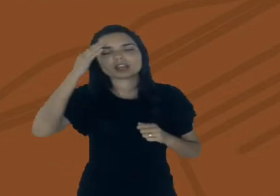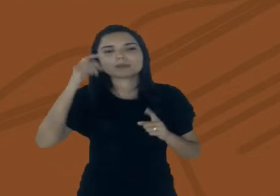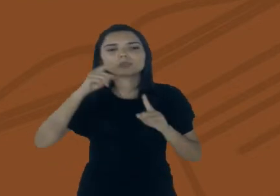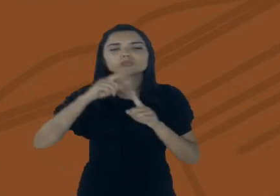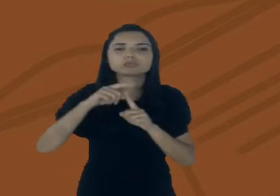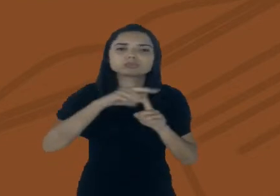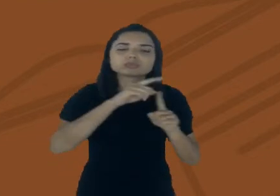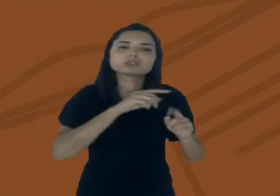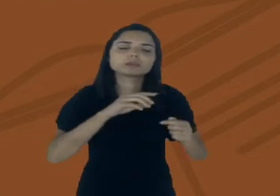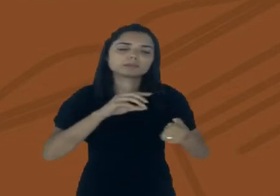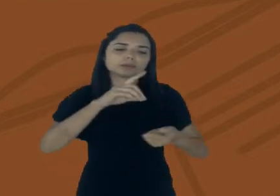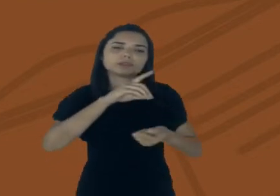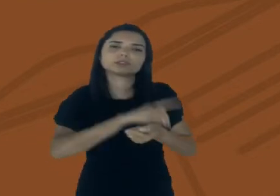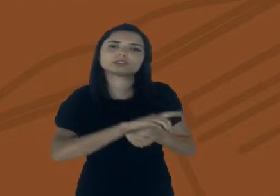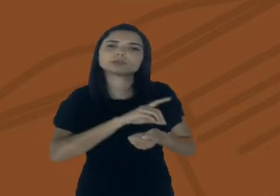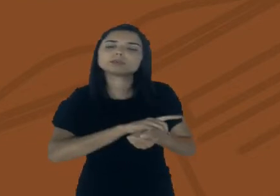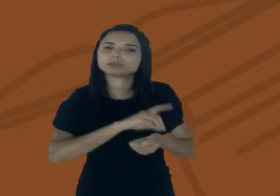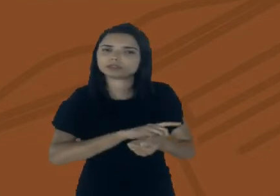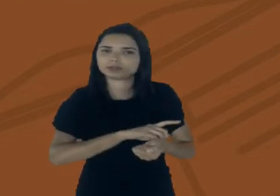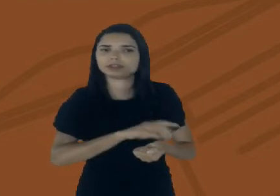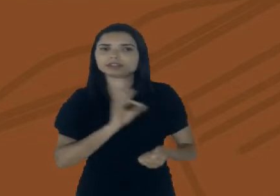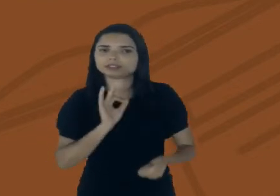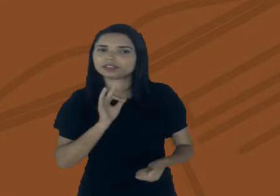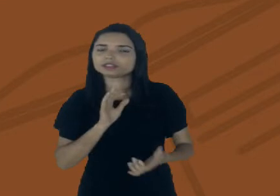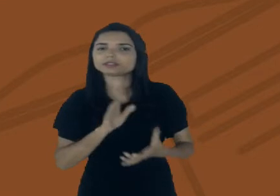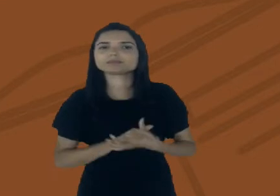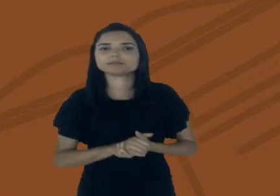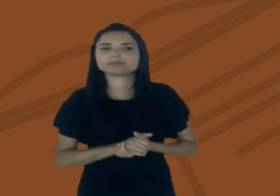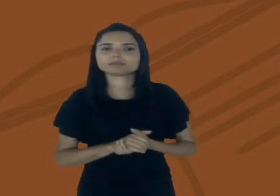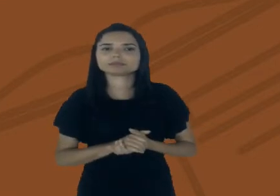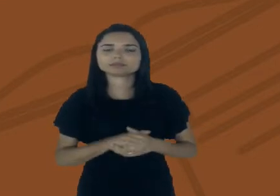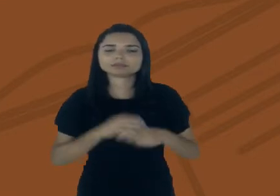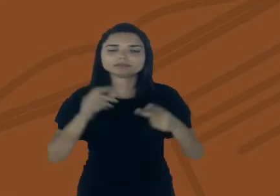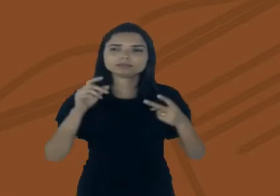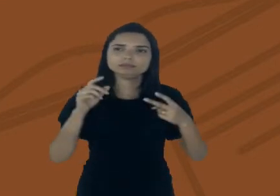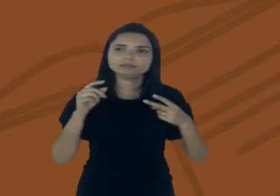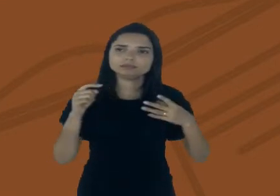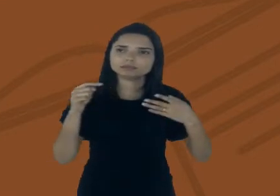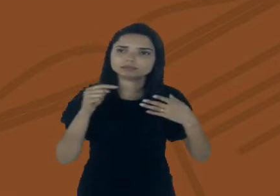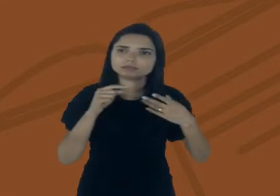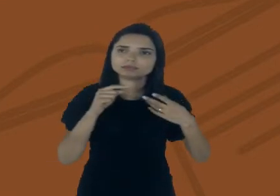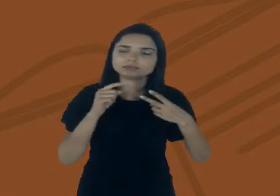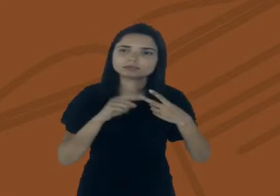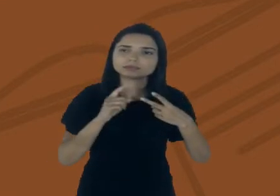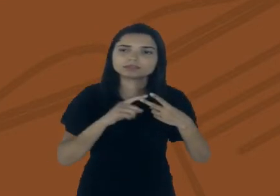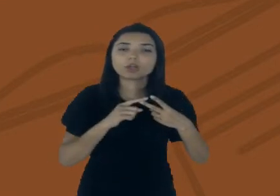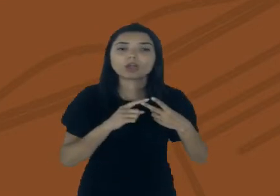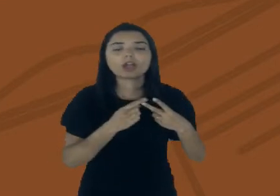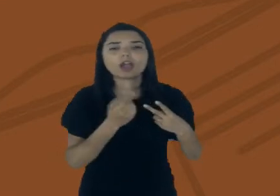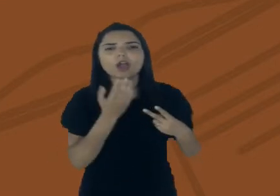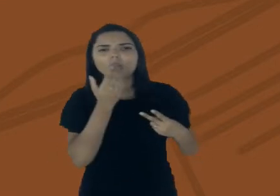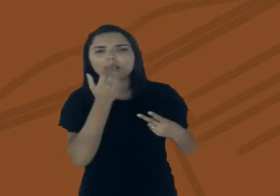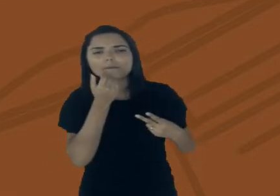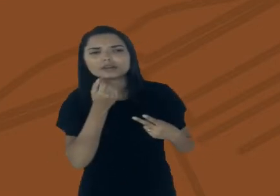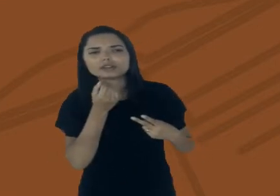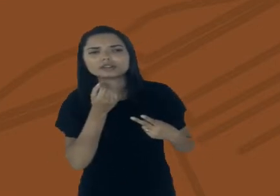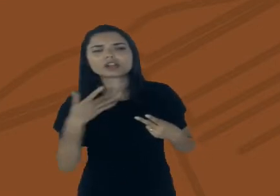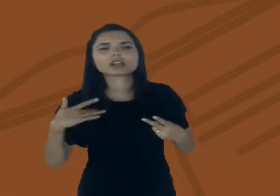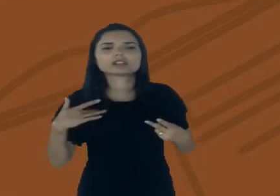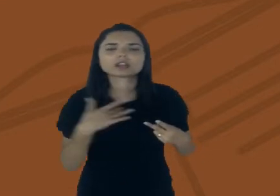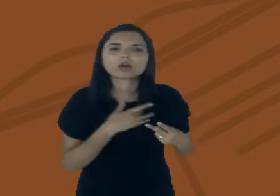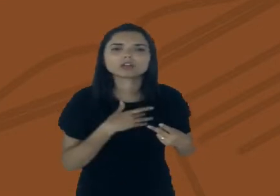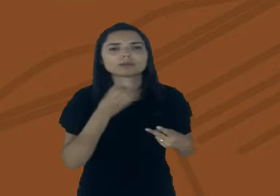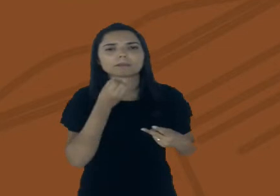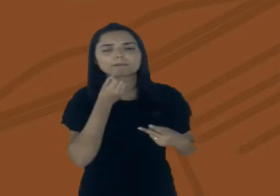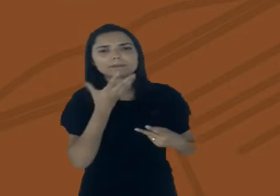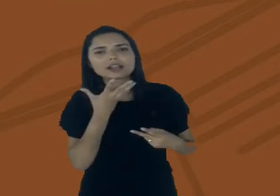ou se eu sou diabetes gestacional, certo? Adote uma alimentação mais saudável.